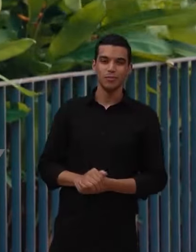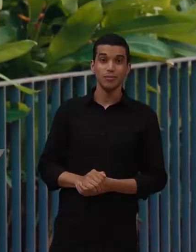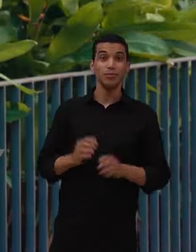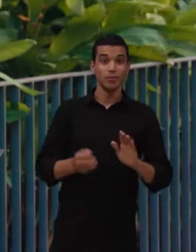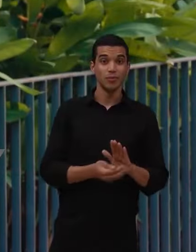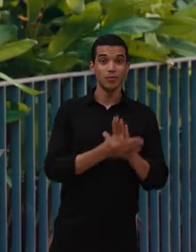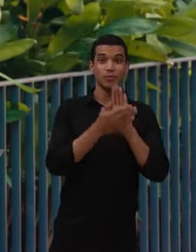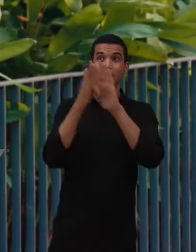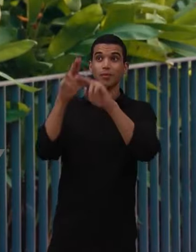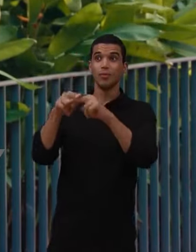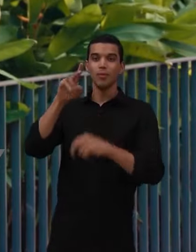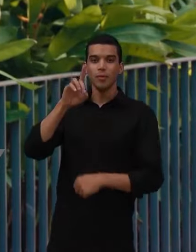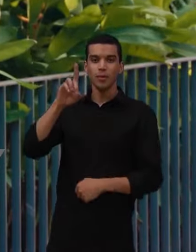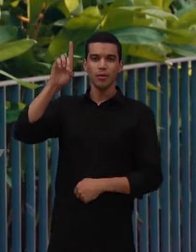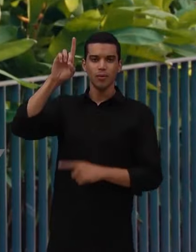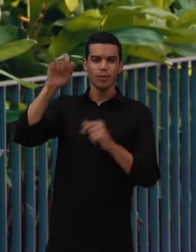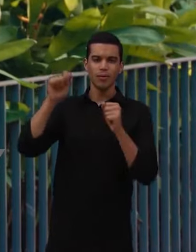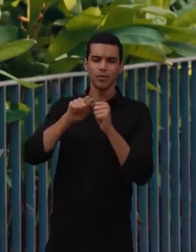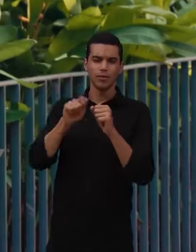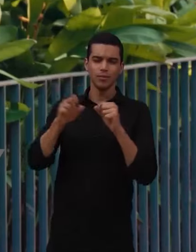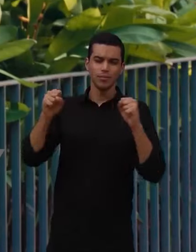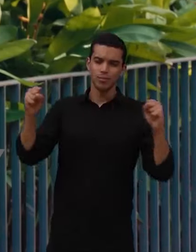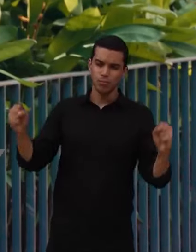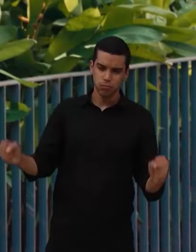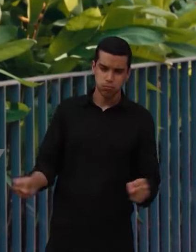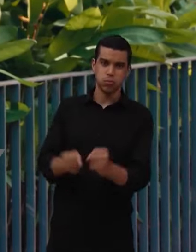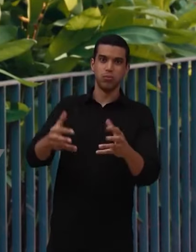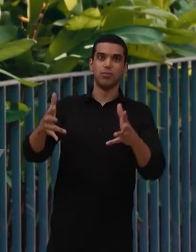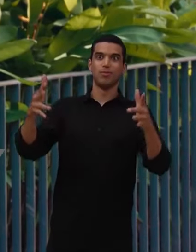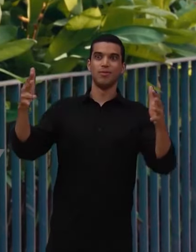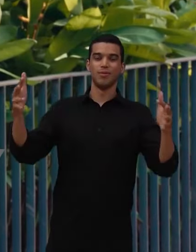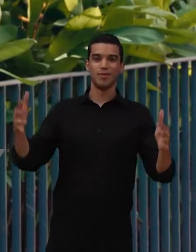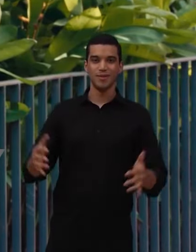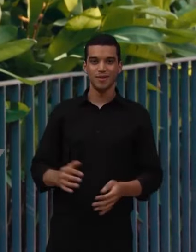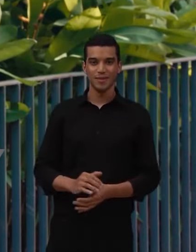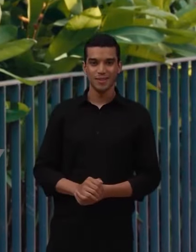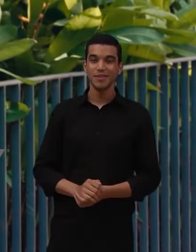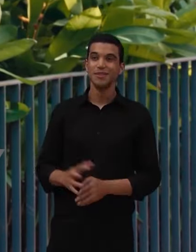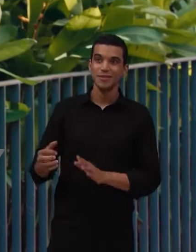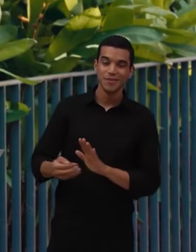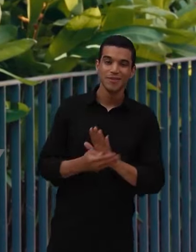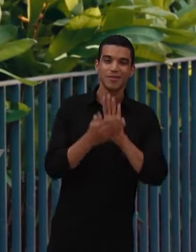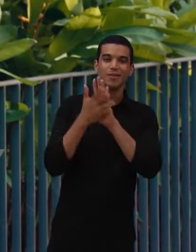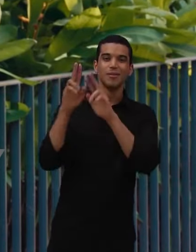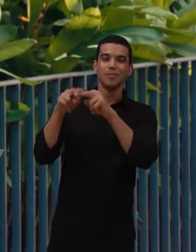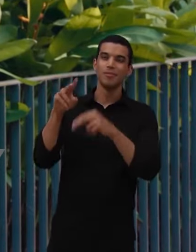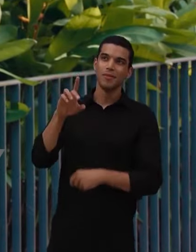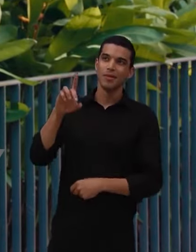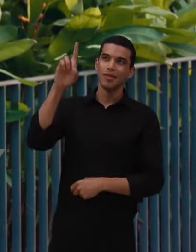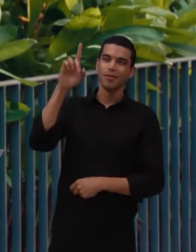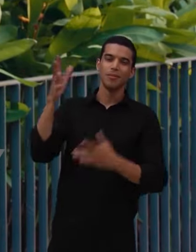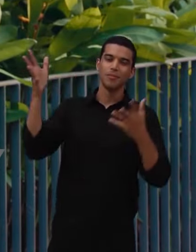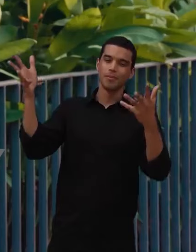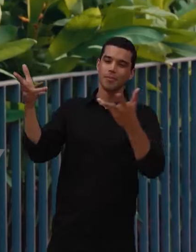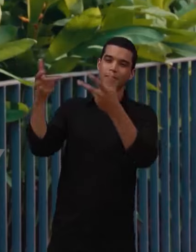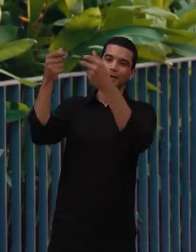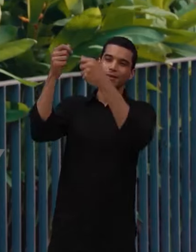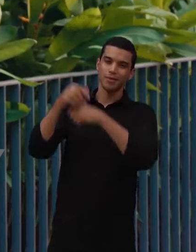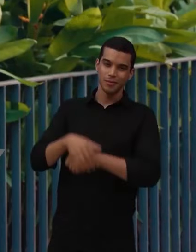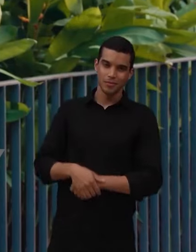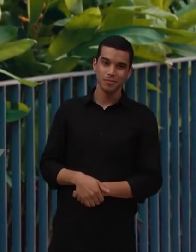pelos seus atos poderosos, louvai-o conforme a excelência da sua grandeza,